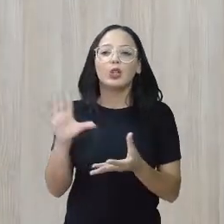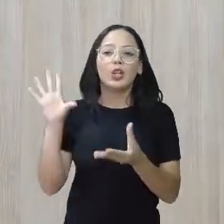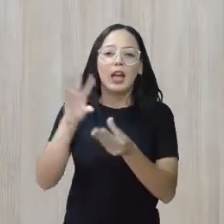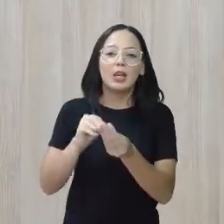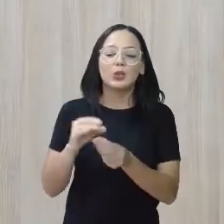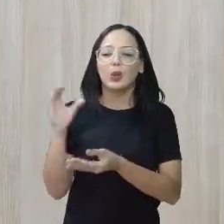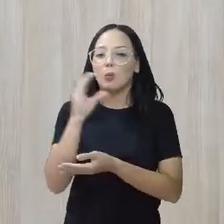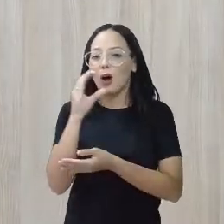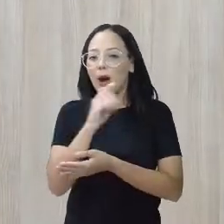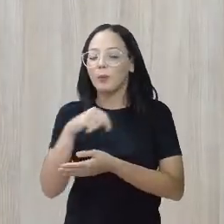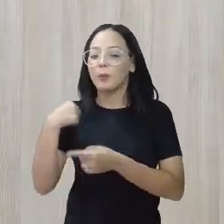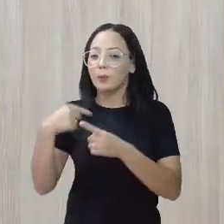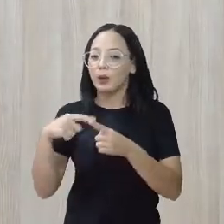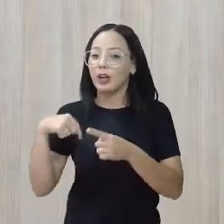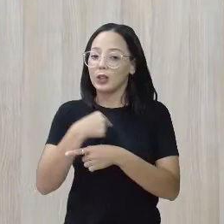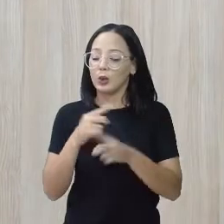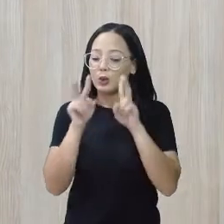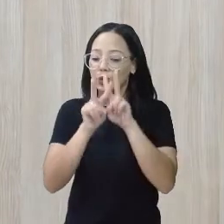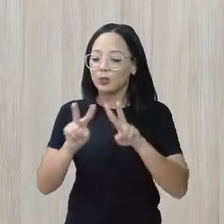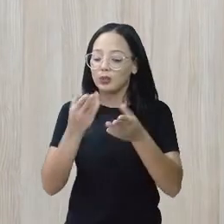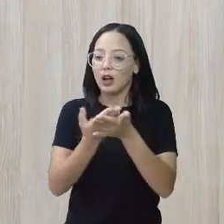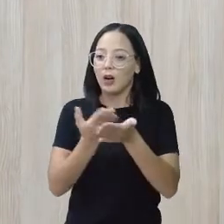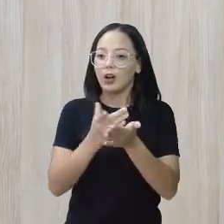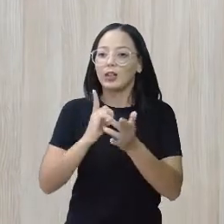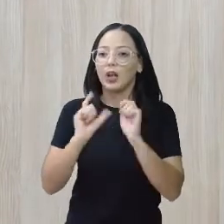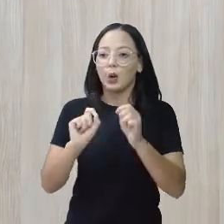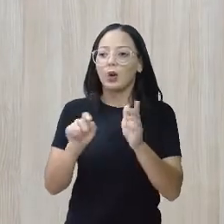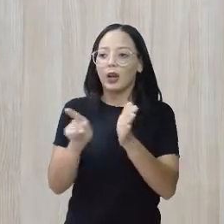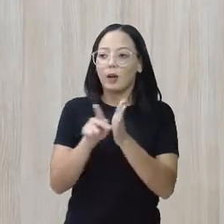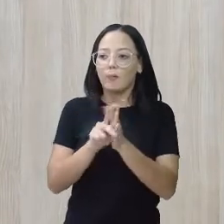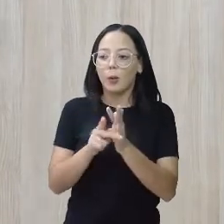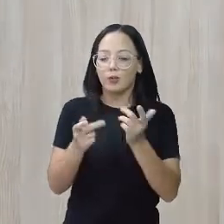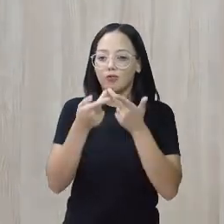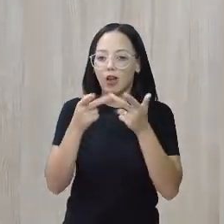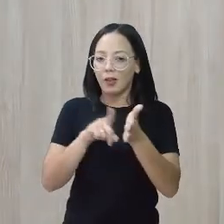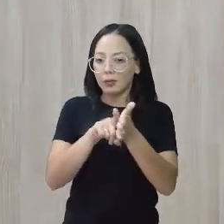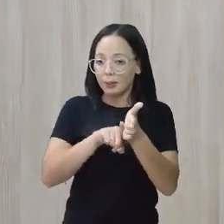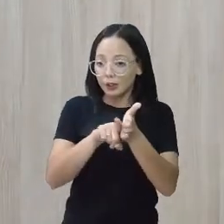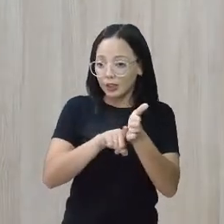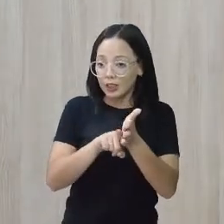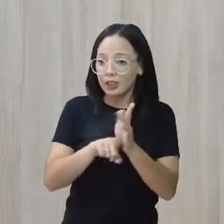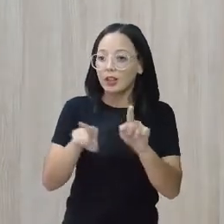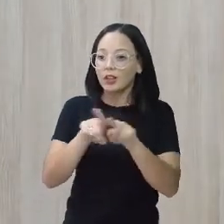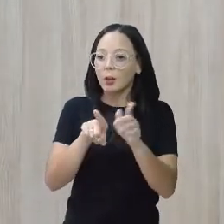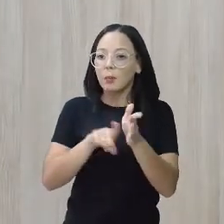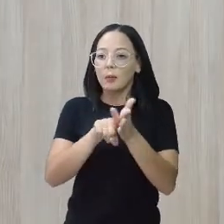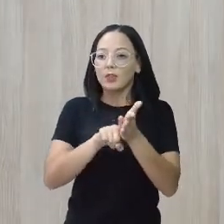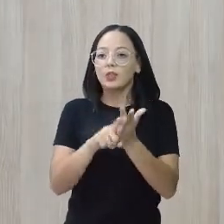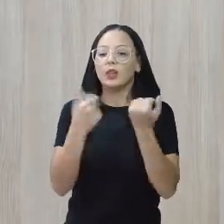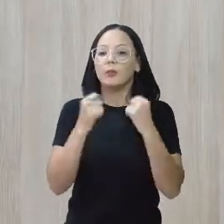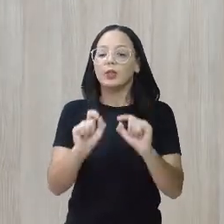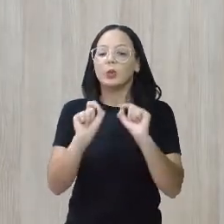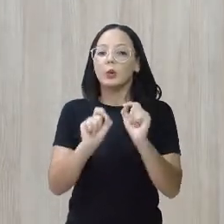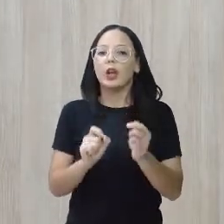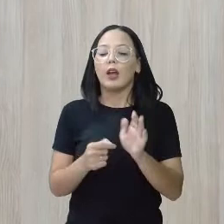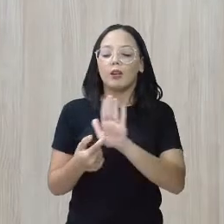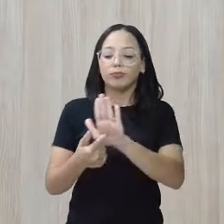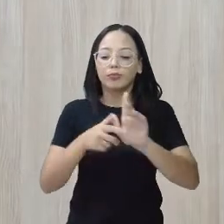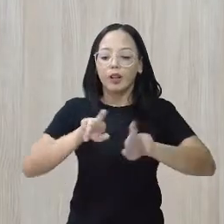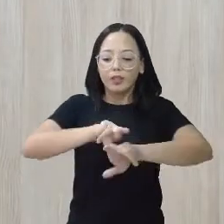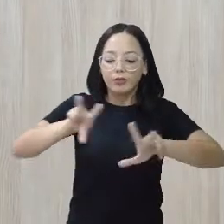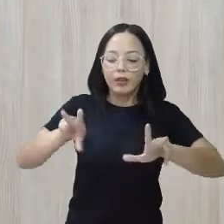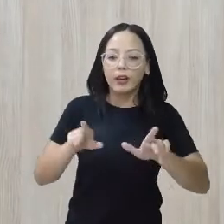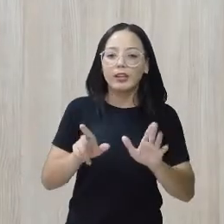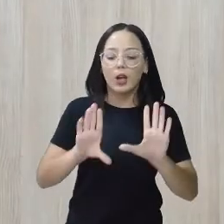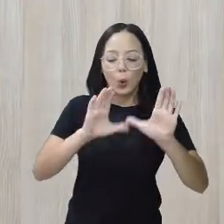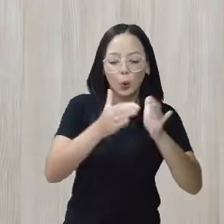rapidinho. A gente verificou que essa aula tem a ideia inicial de trabalhar com a pesquisa, e a pesquisa ela precisa diferenciar a